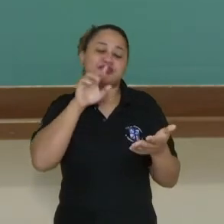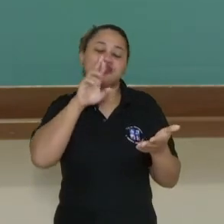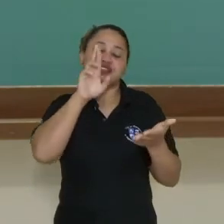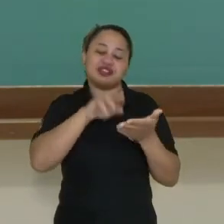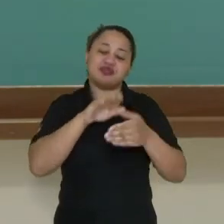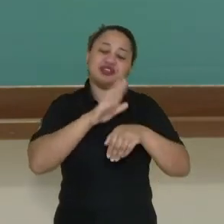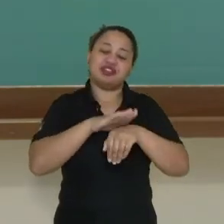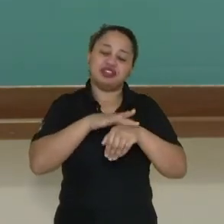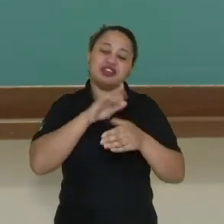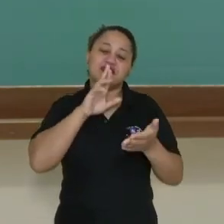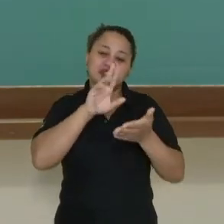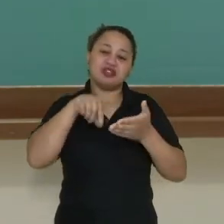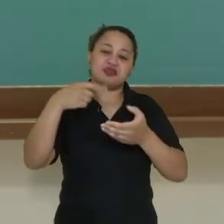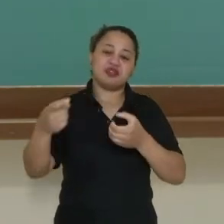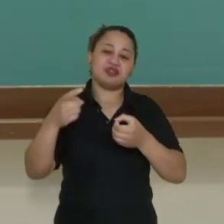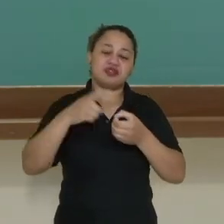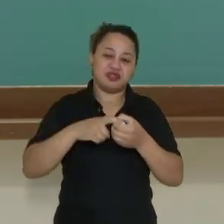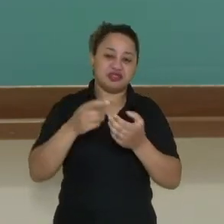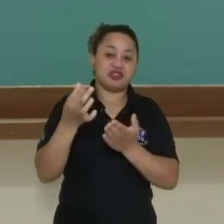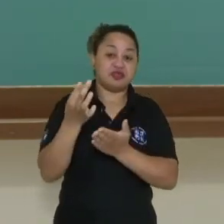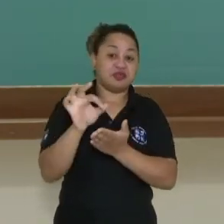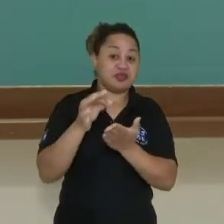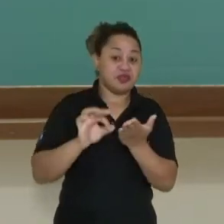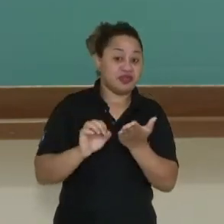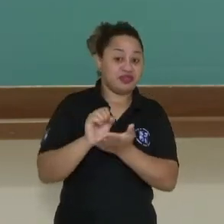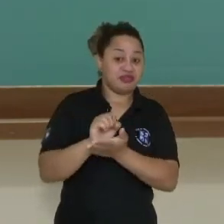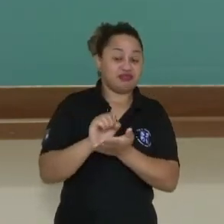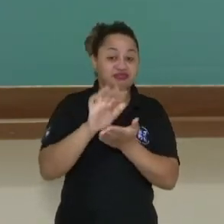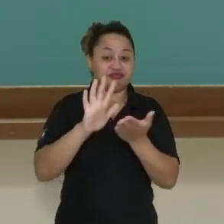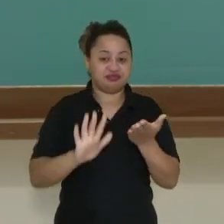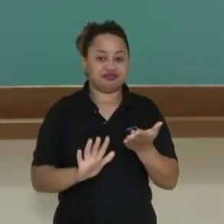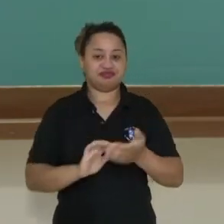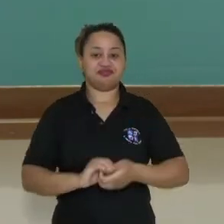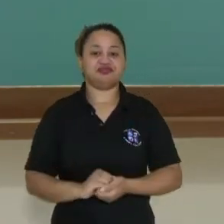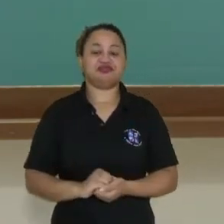aquele tempinho, já retornamos aí, vamos ver o que vocês escreveram aí.